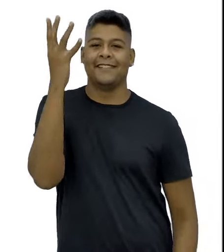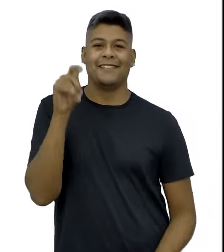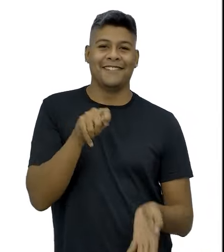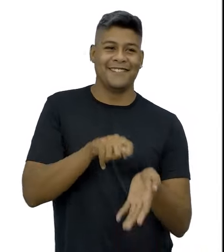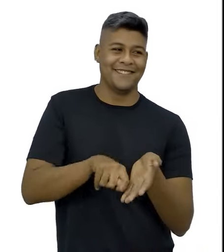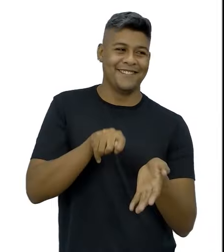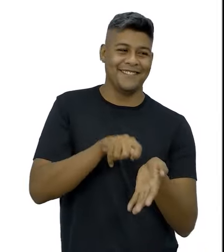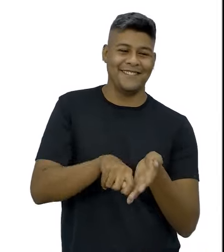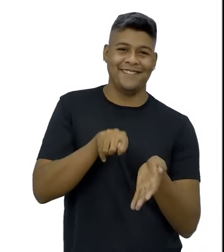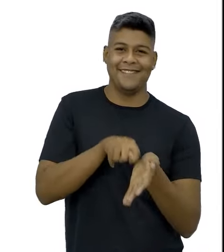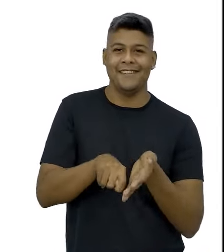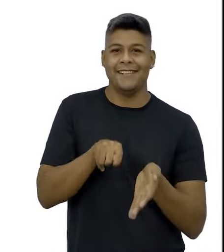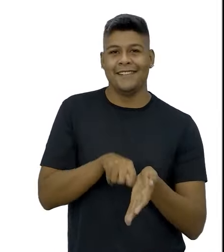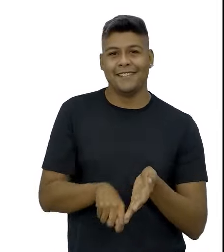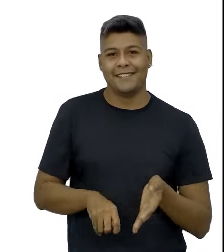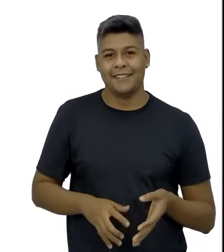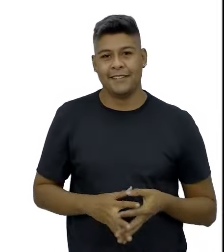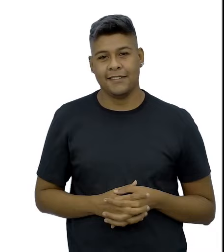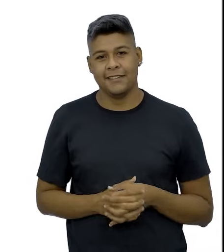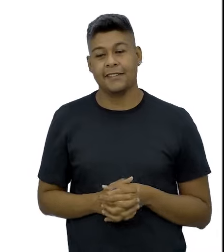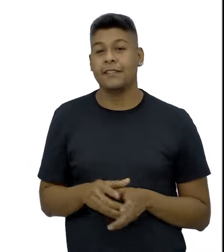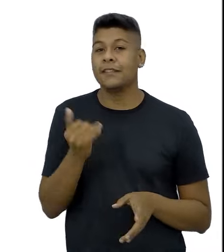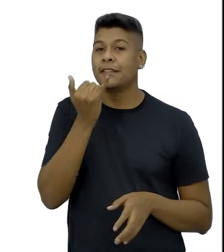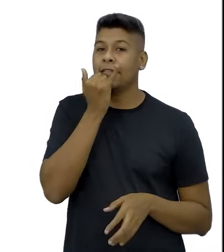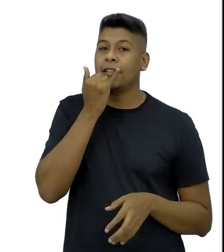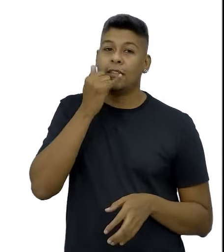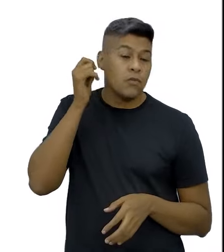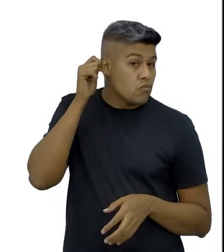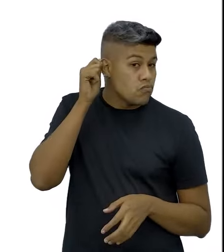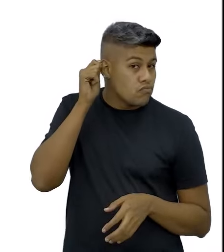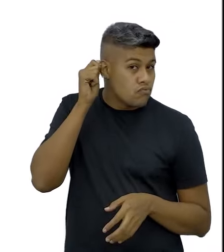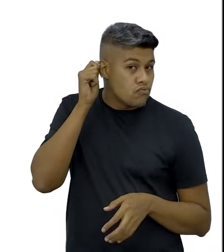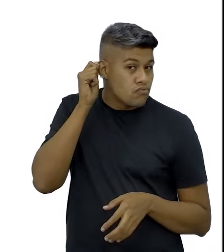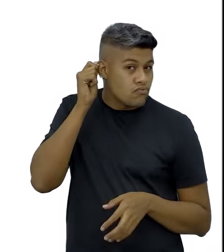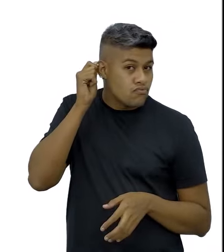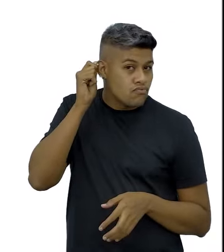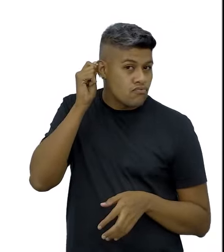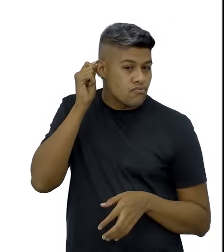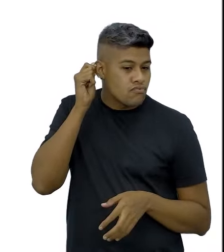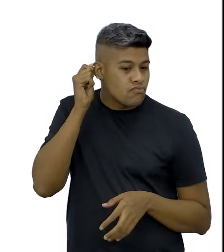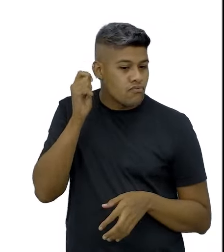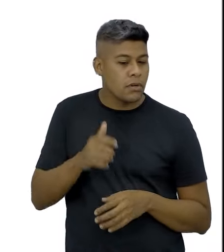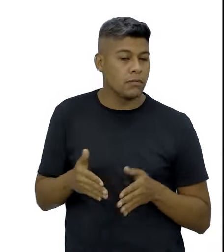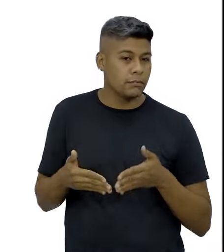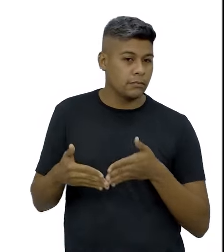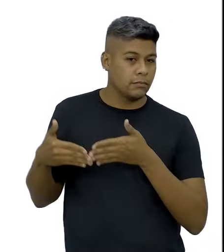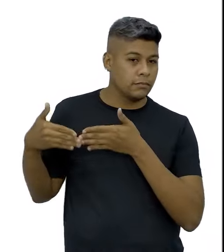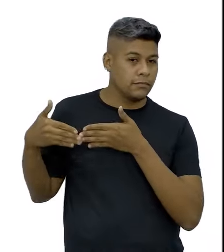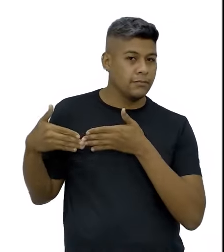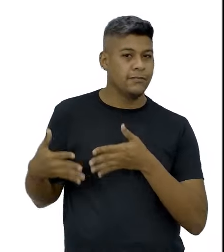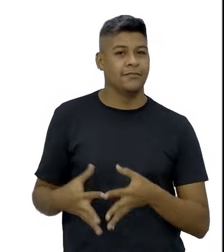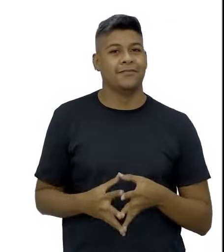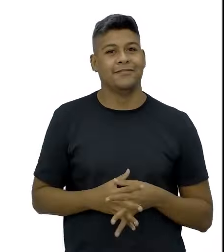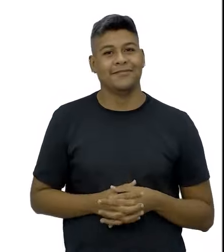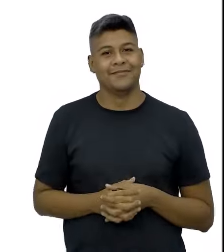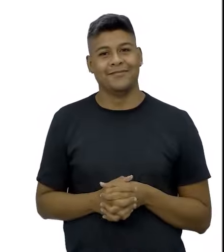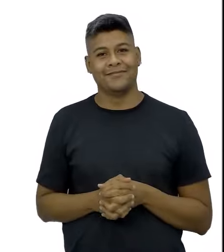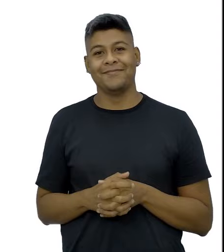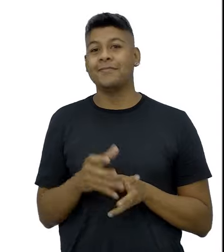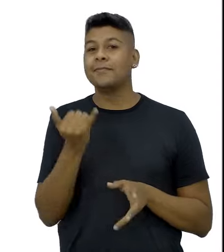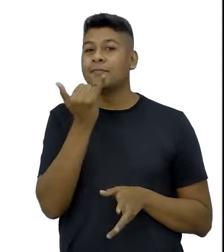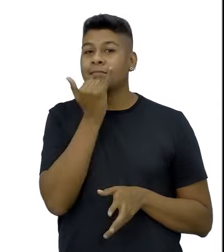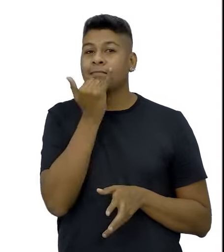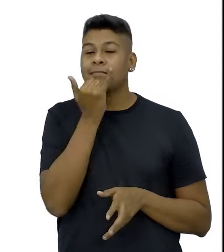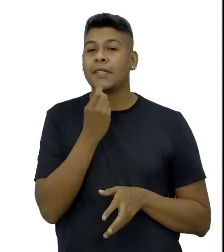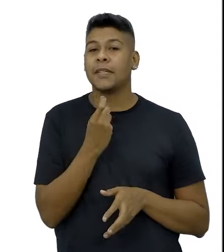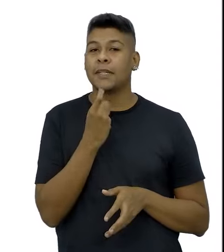escriba. Me desculpa, está chovendo aqui, eu preciso fechar. Tá bom? Dá licença. Desculpa, gente,